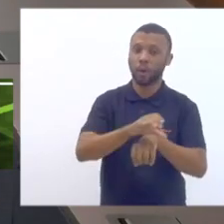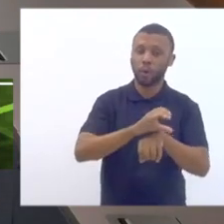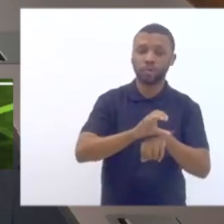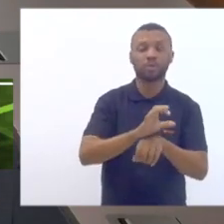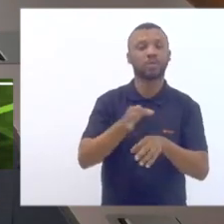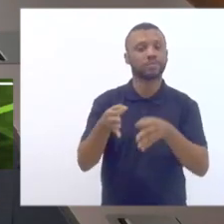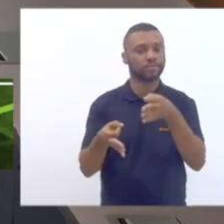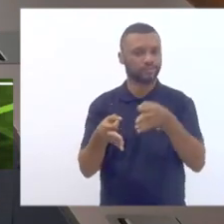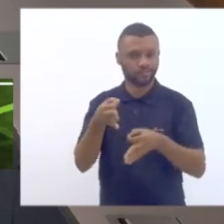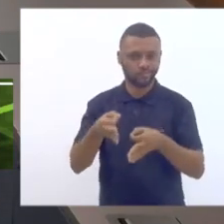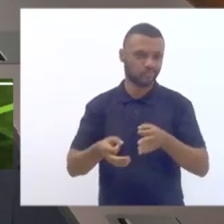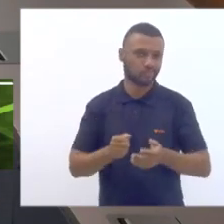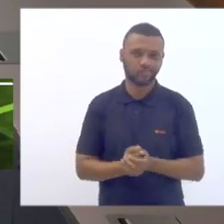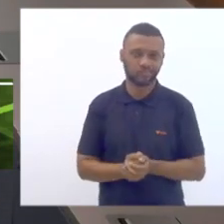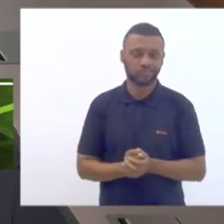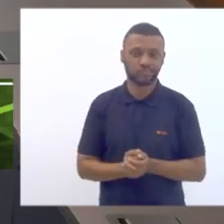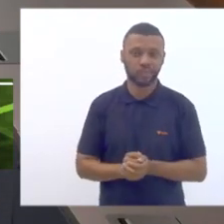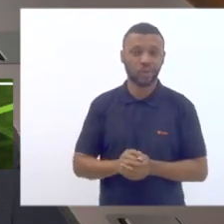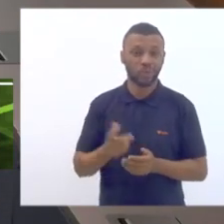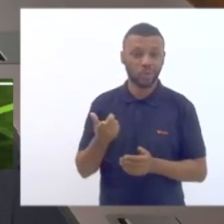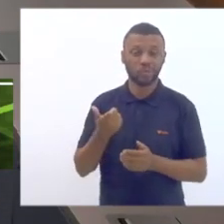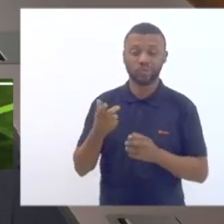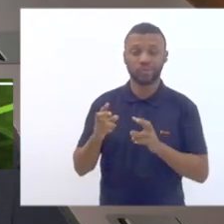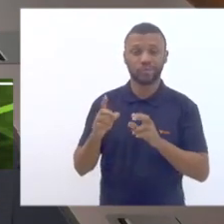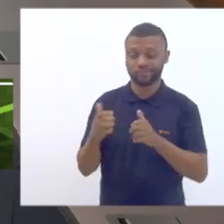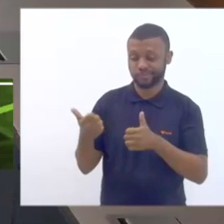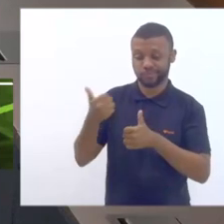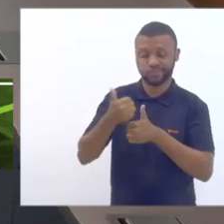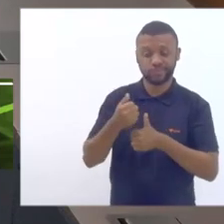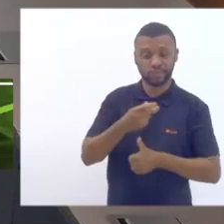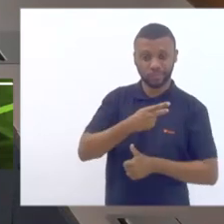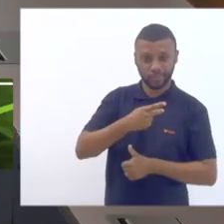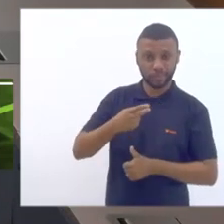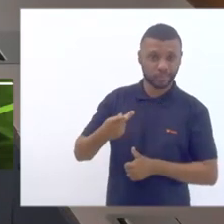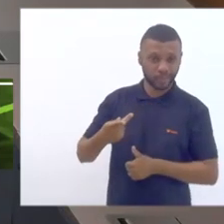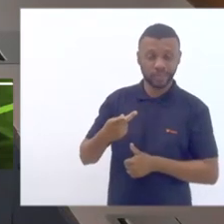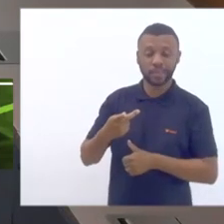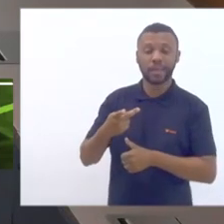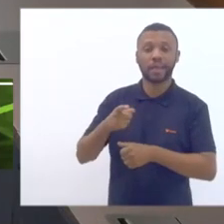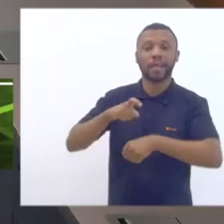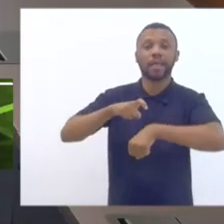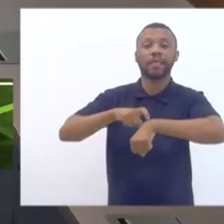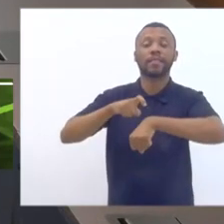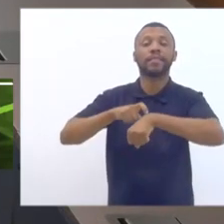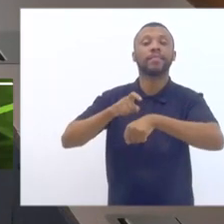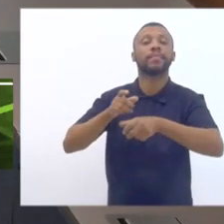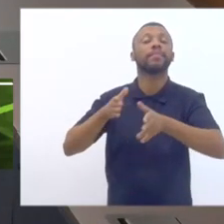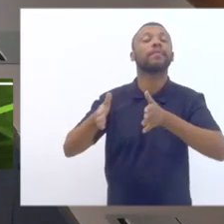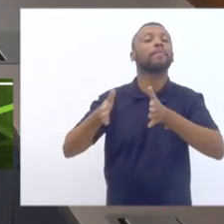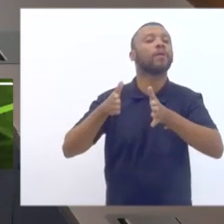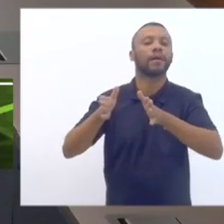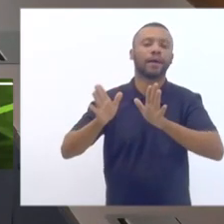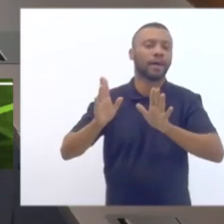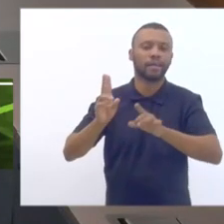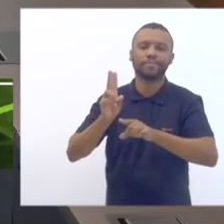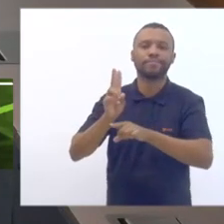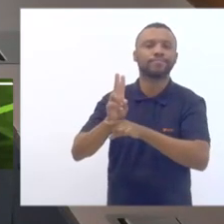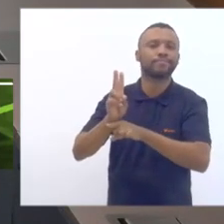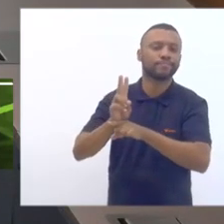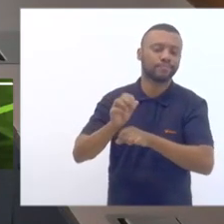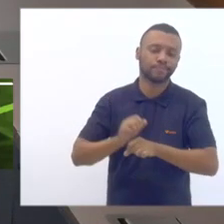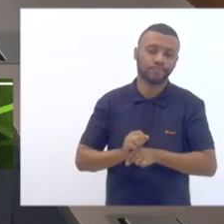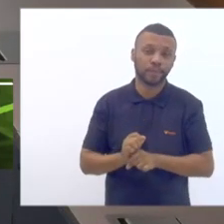minha efêmera presidência, porque nós vamos hoje, de